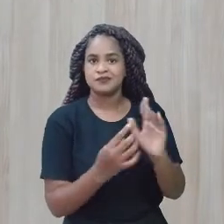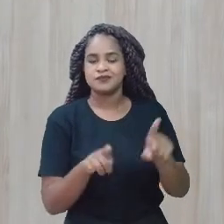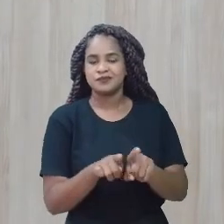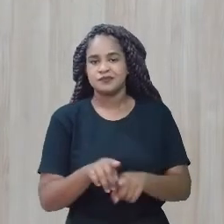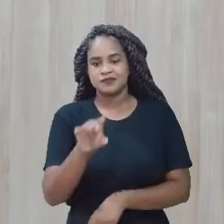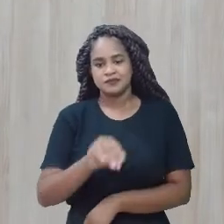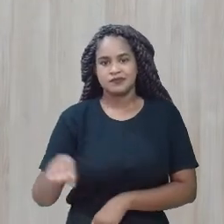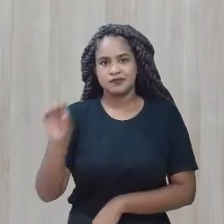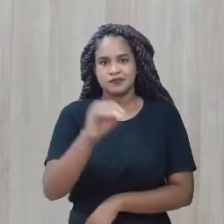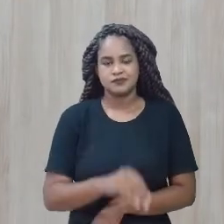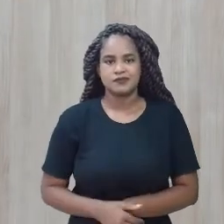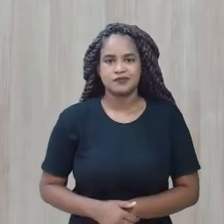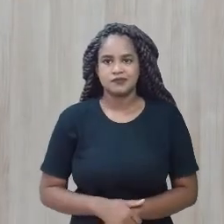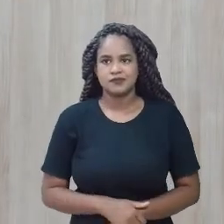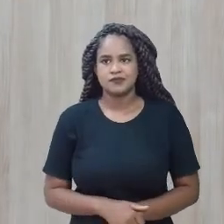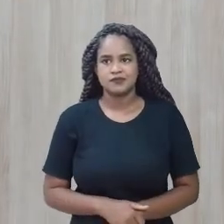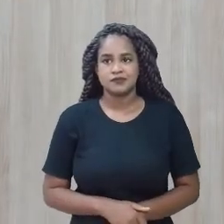oral.